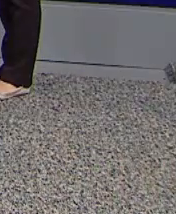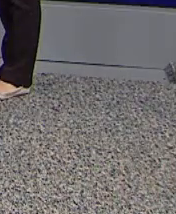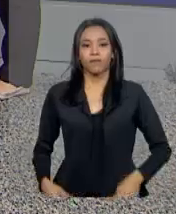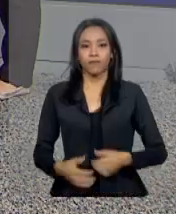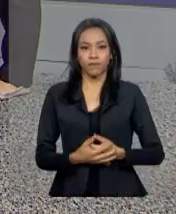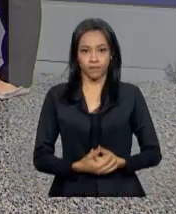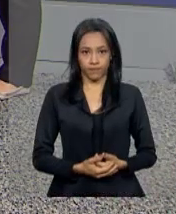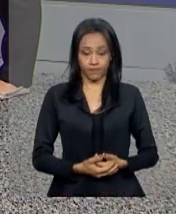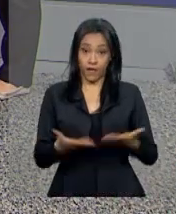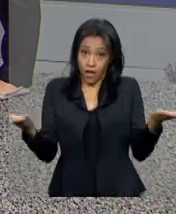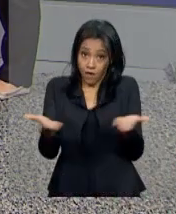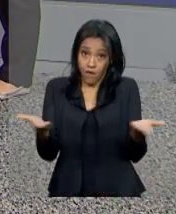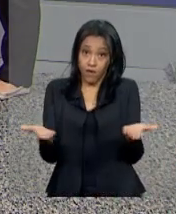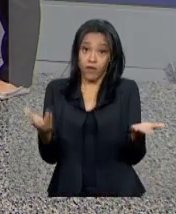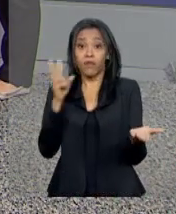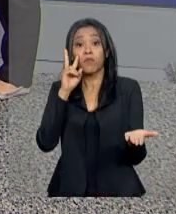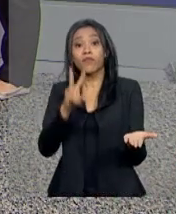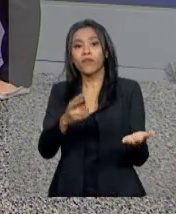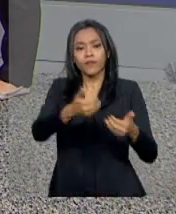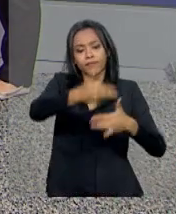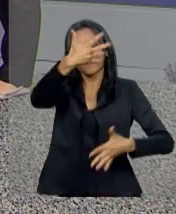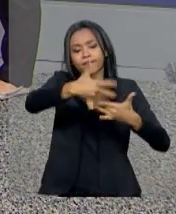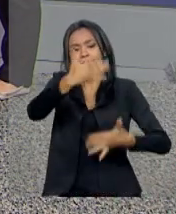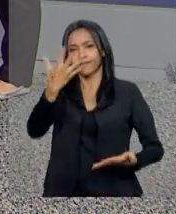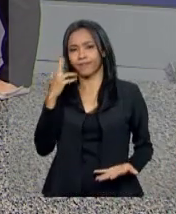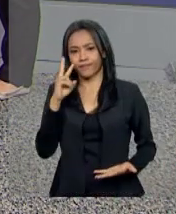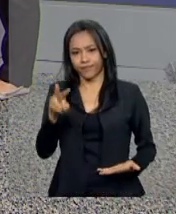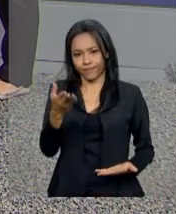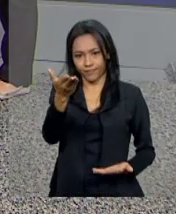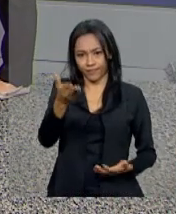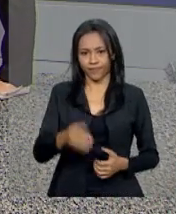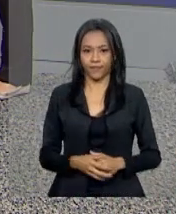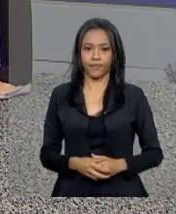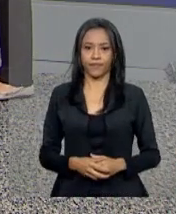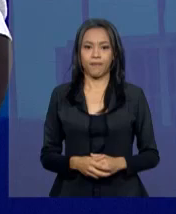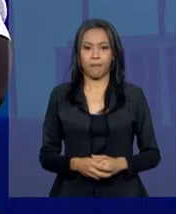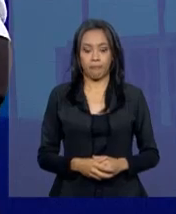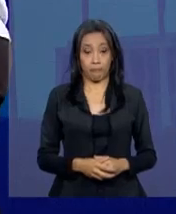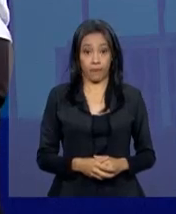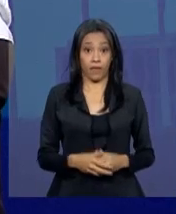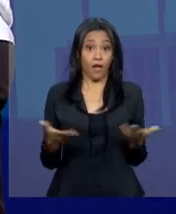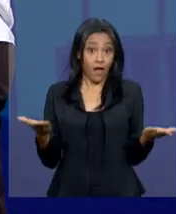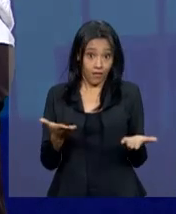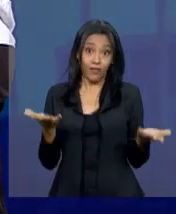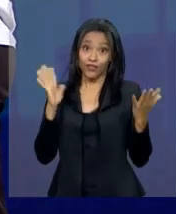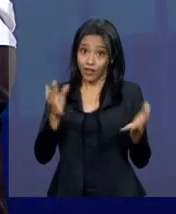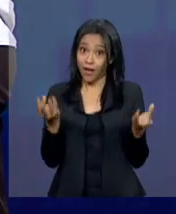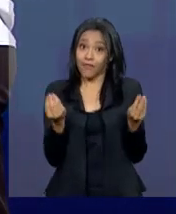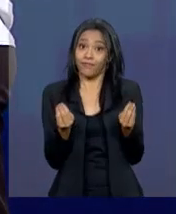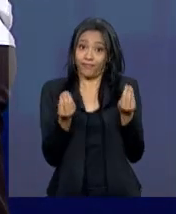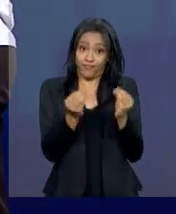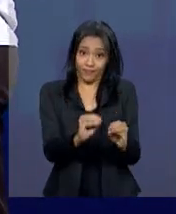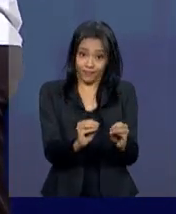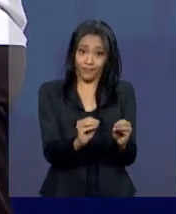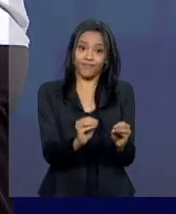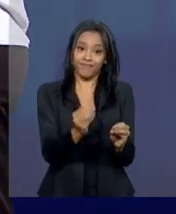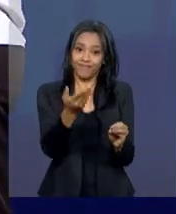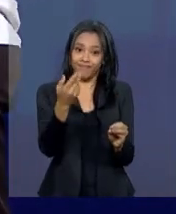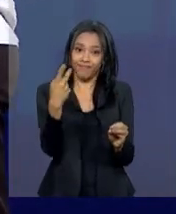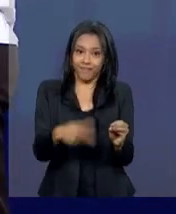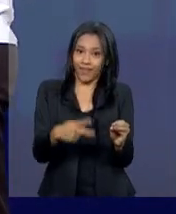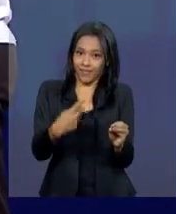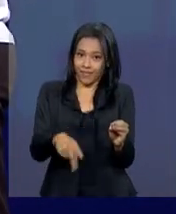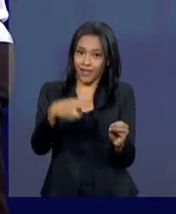vamos ver agora como é que são as redes sociais há dias olha só renato a gente acabou de publicá-la no nosso perfil é um perfil da